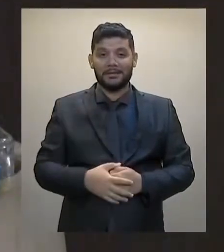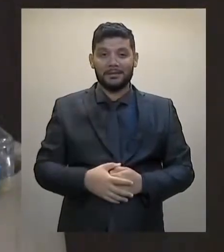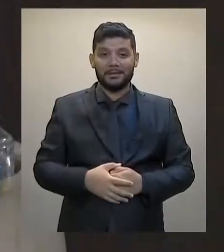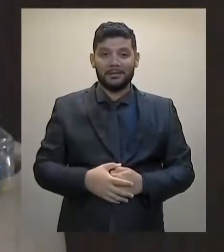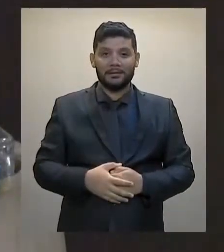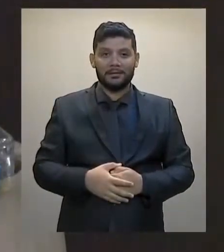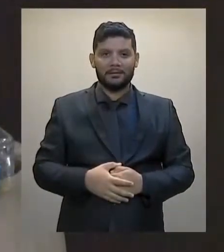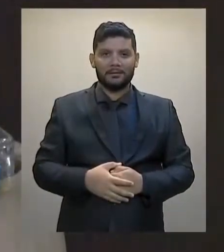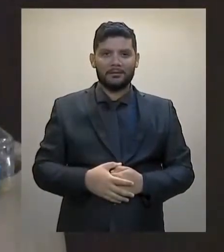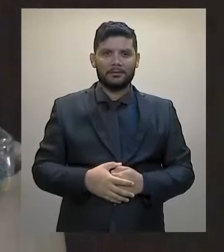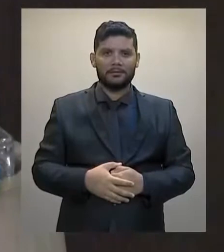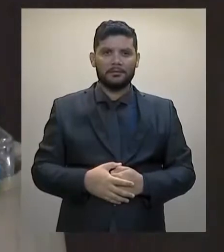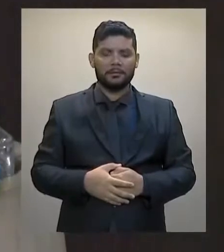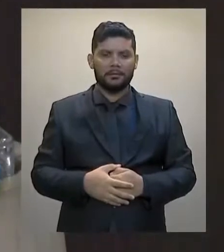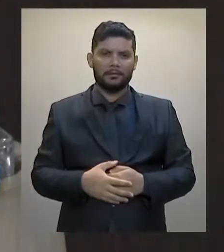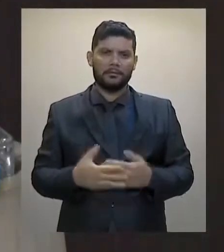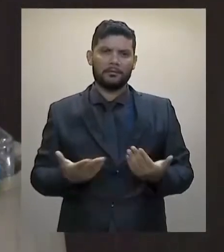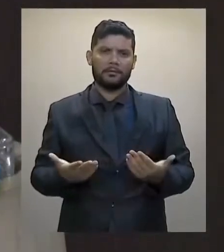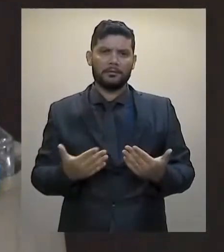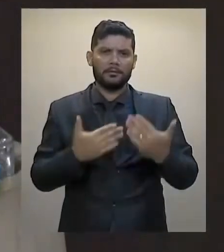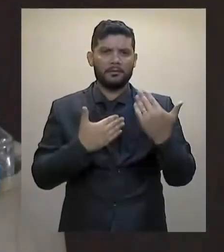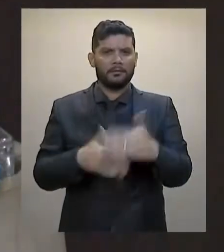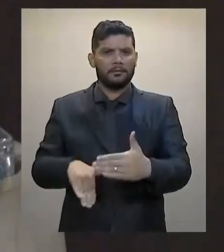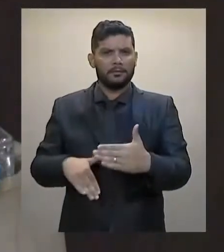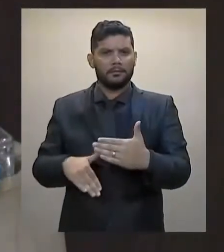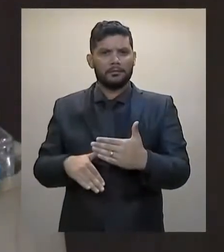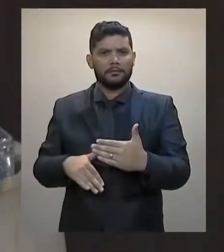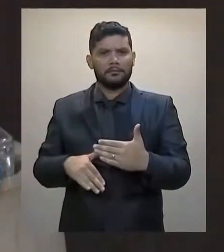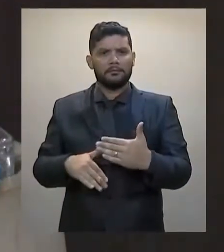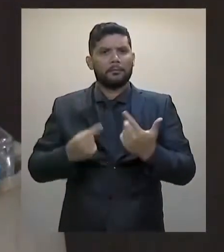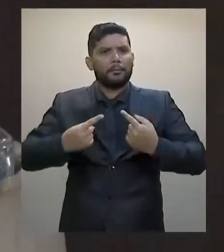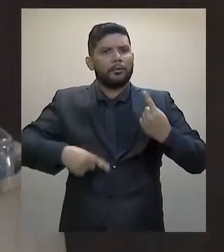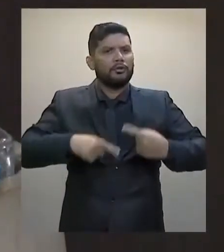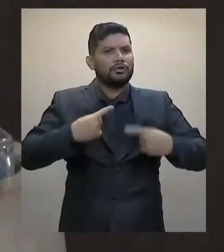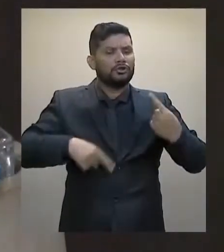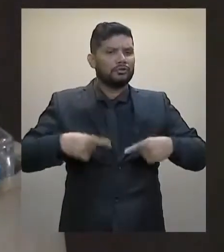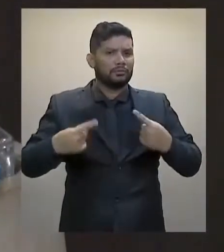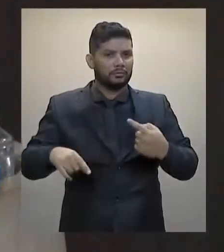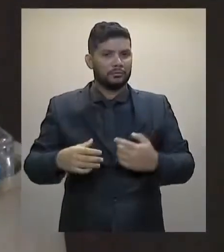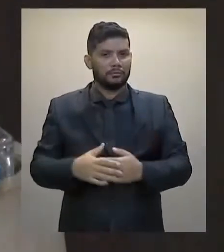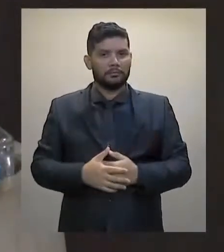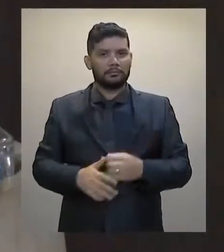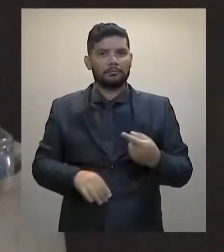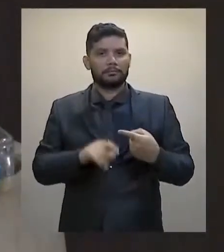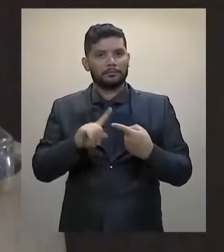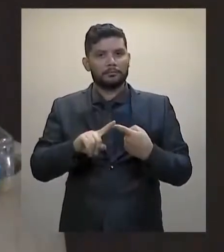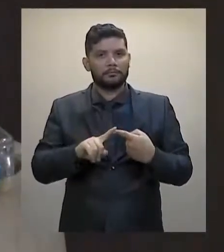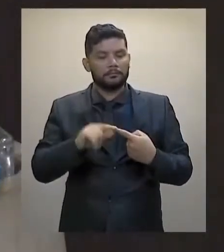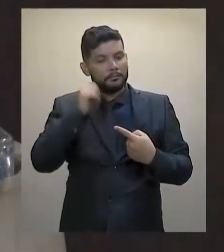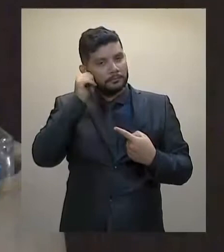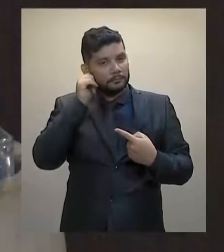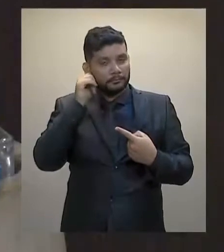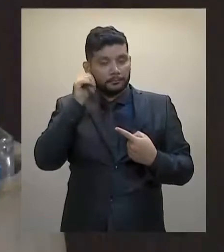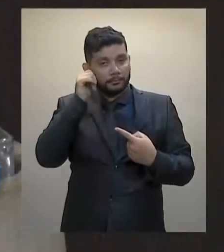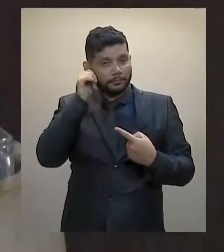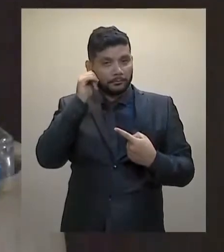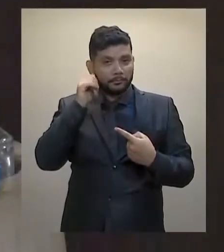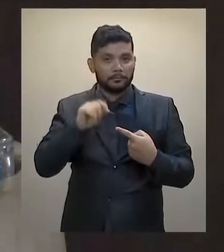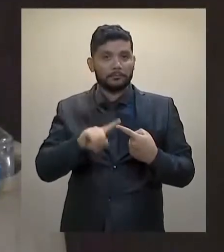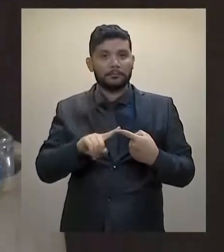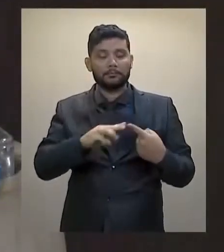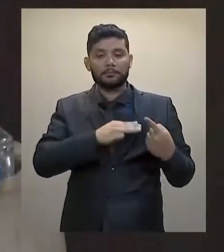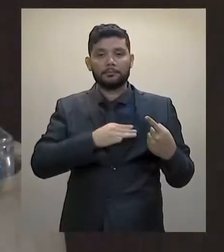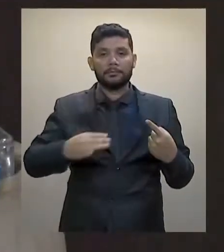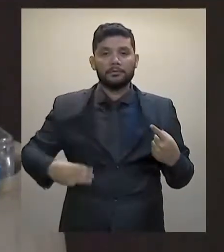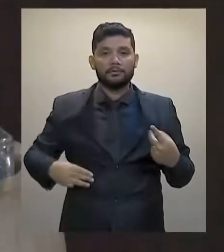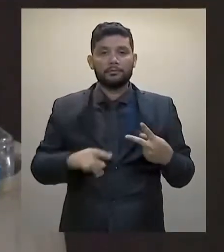se confunde servidor público com agente político. Quem são os agentes políticos? Que, de fato, estão no topo das carreiras? Os ministros de